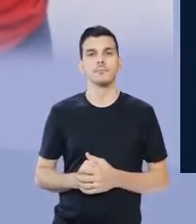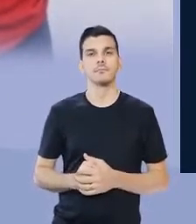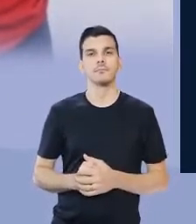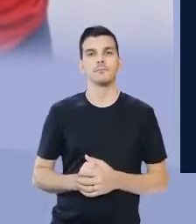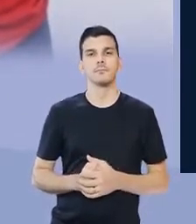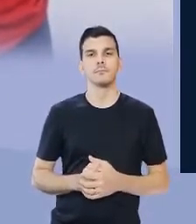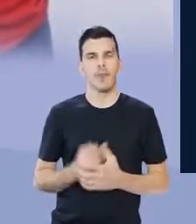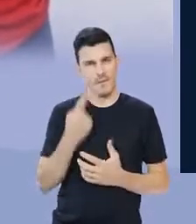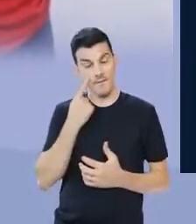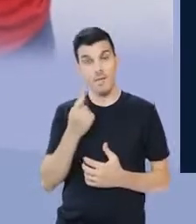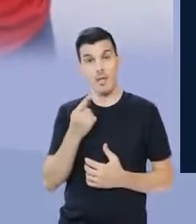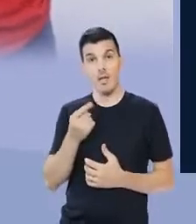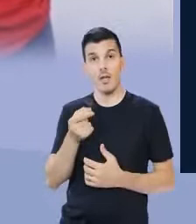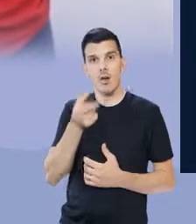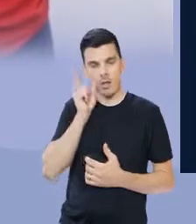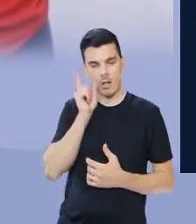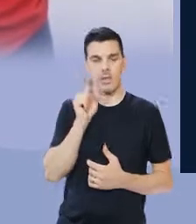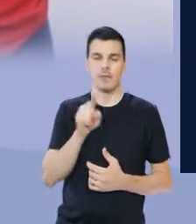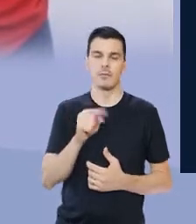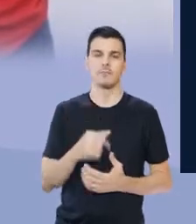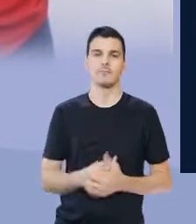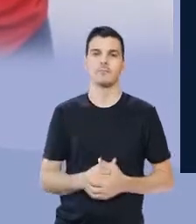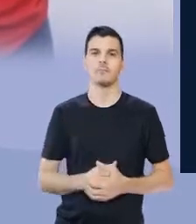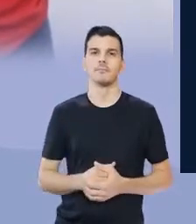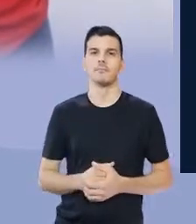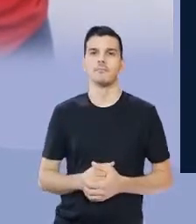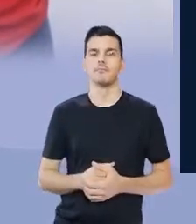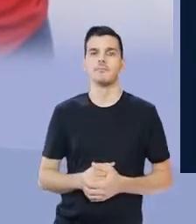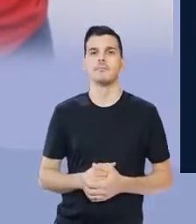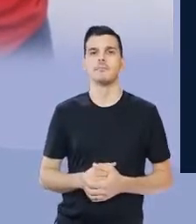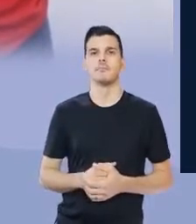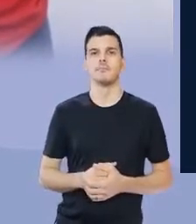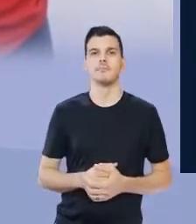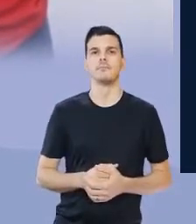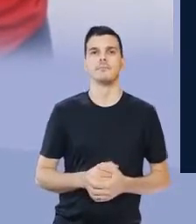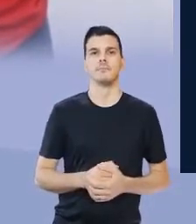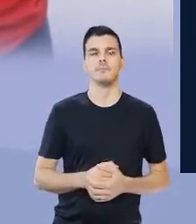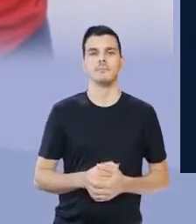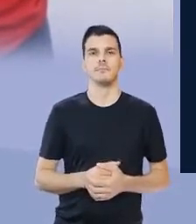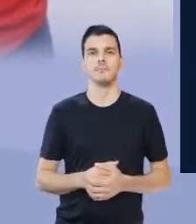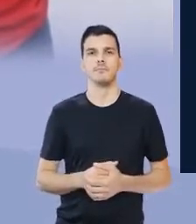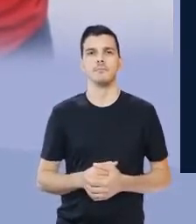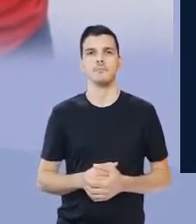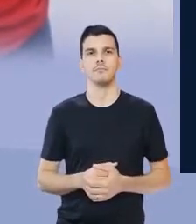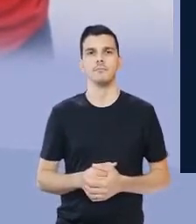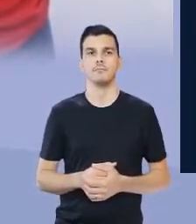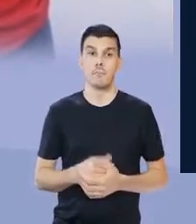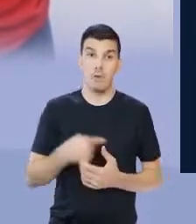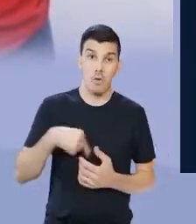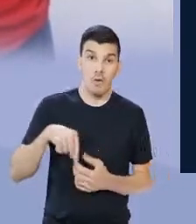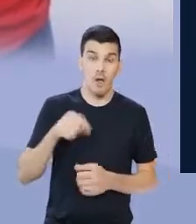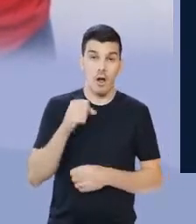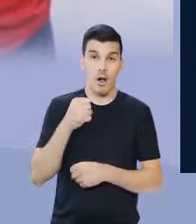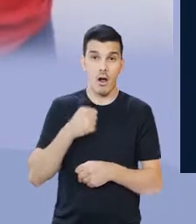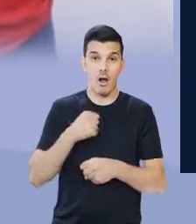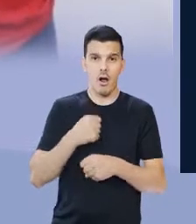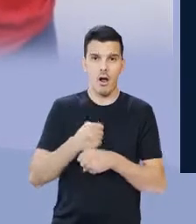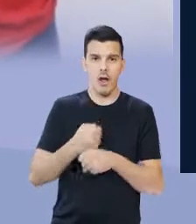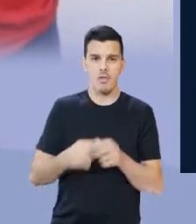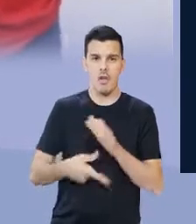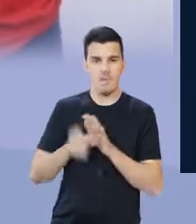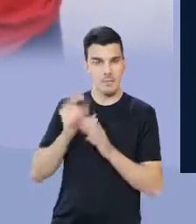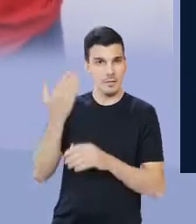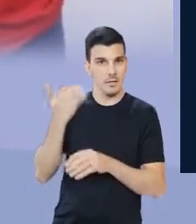Você bateu o olho, yesterday, simple past. They went there the year before. Eles foram lá no ano anterior, the